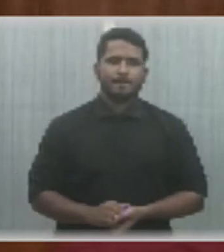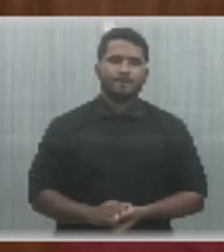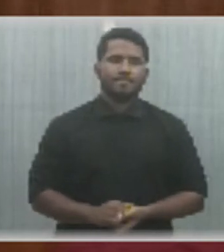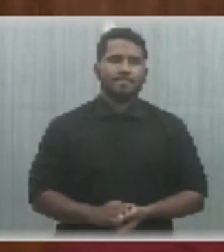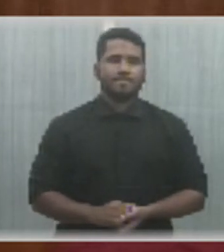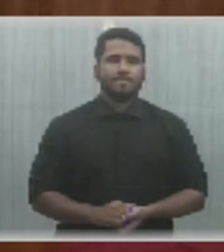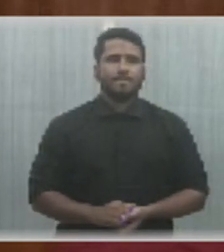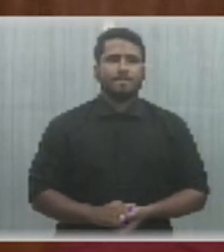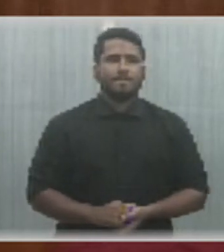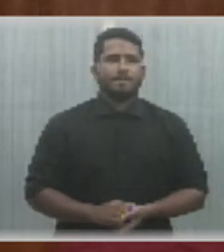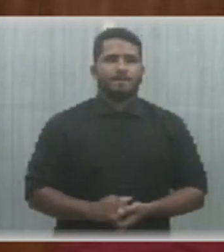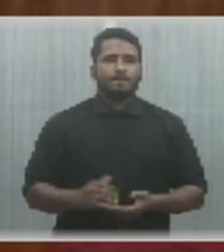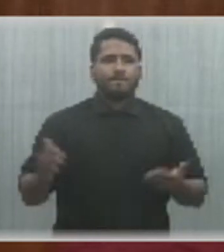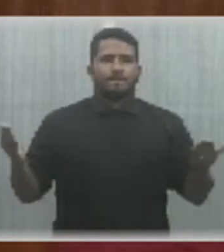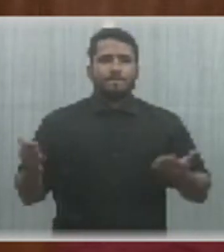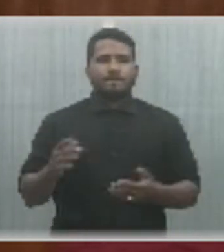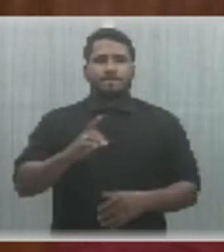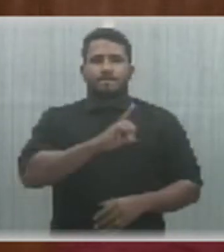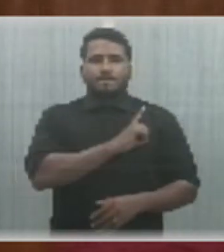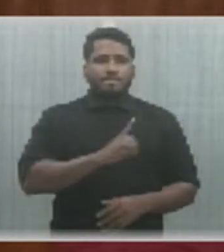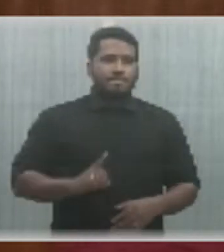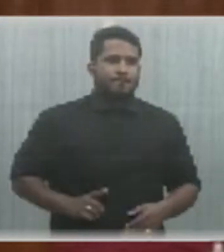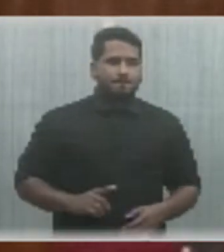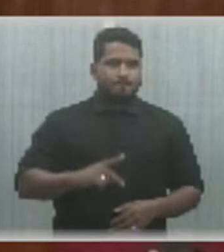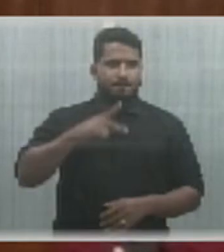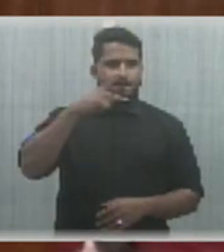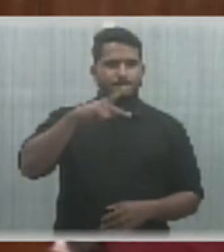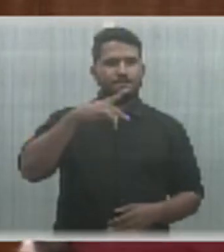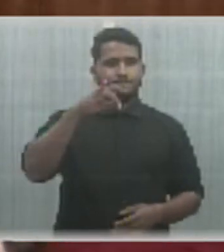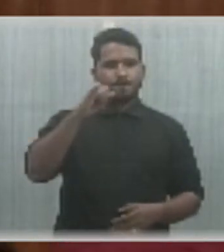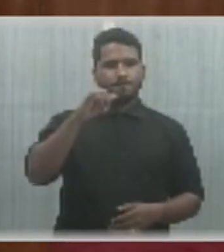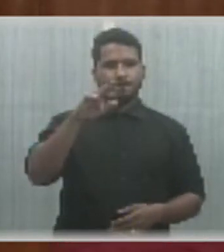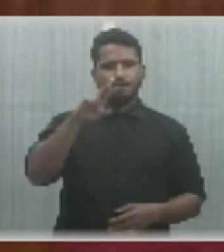Com a palavra agora o deputado Henrique Pires.